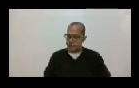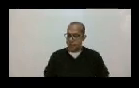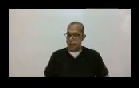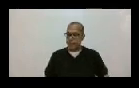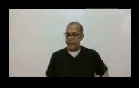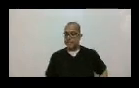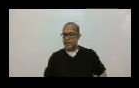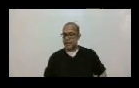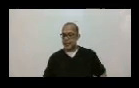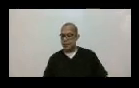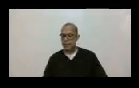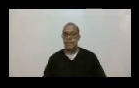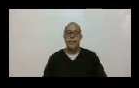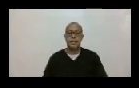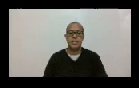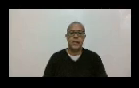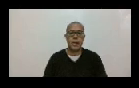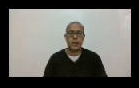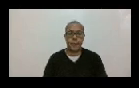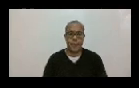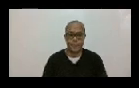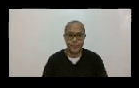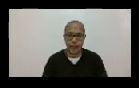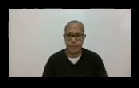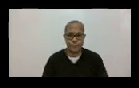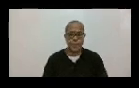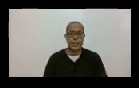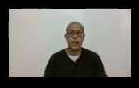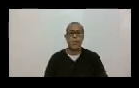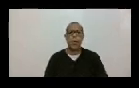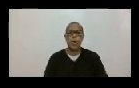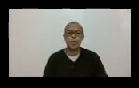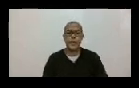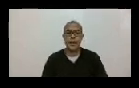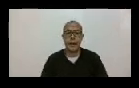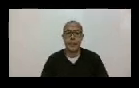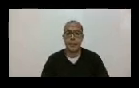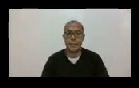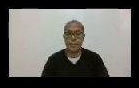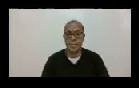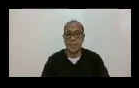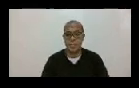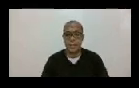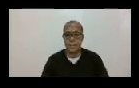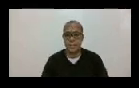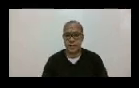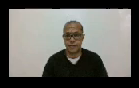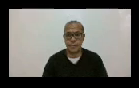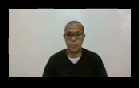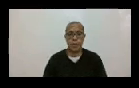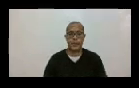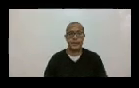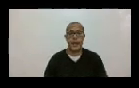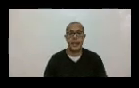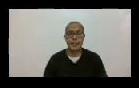mais de 1 milhão de habitantes apenas 55 estão na europa tá então hoje patamar para uma cidade de ser